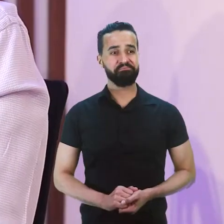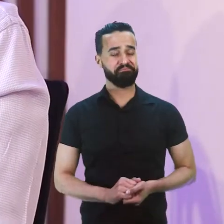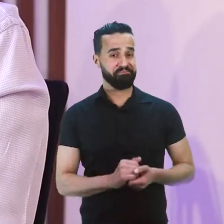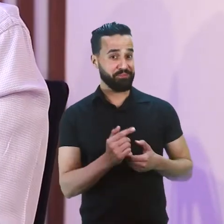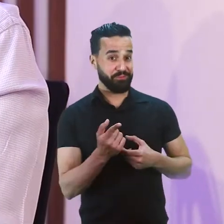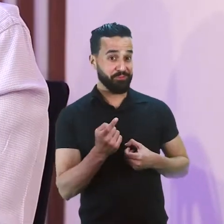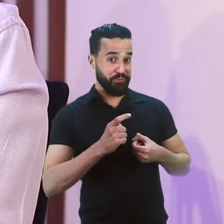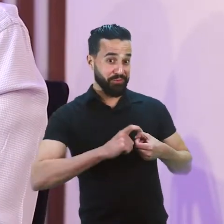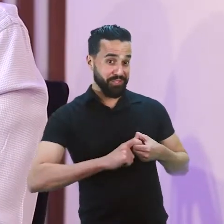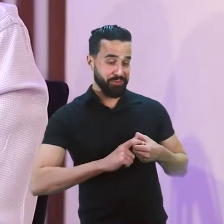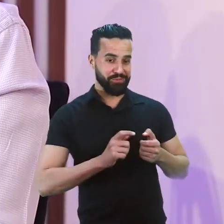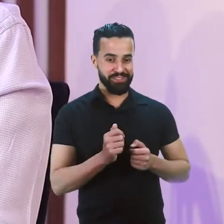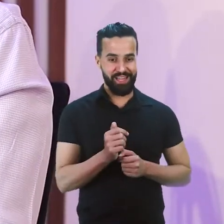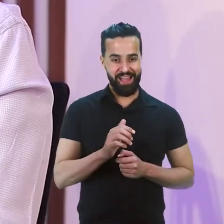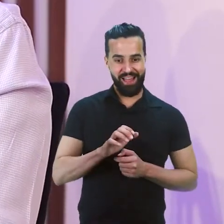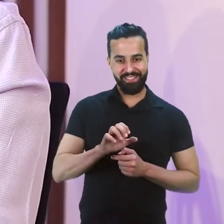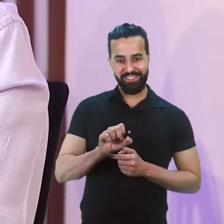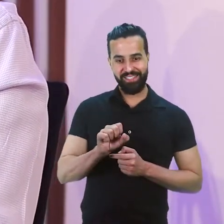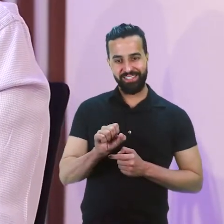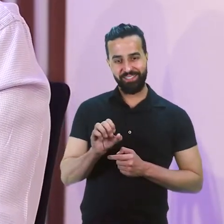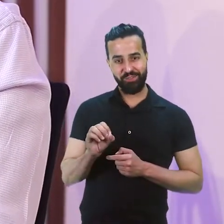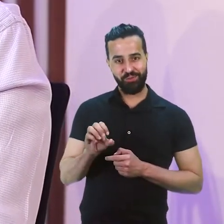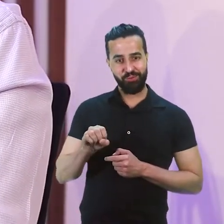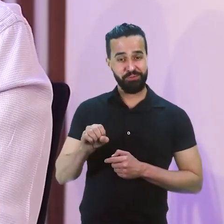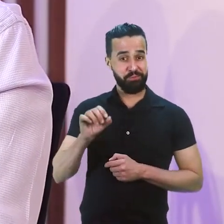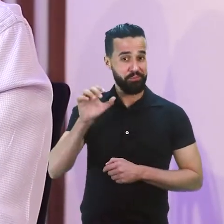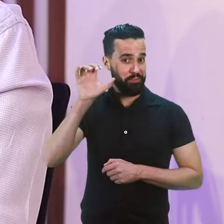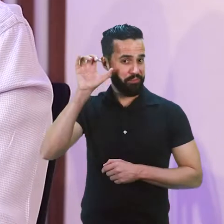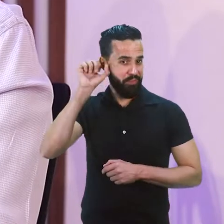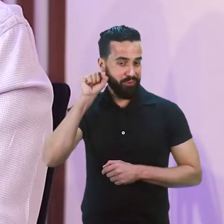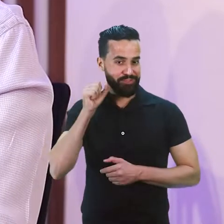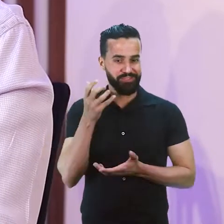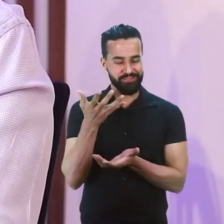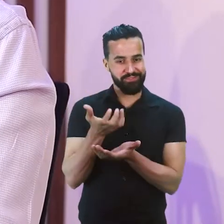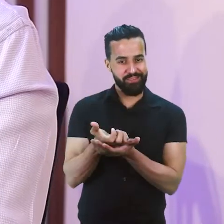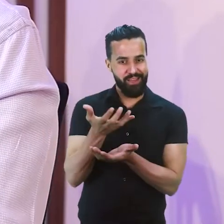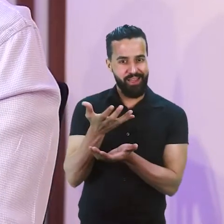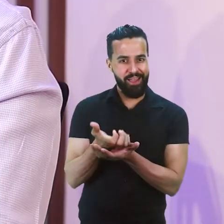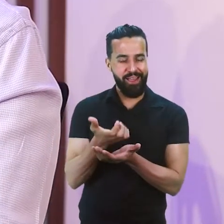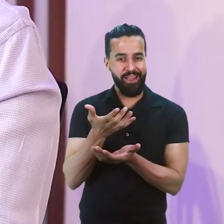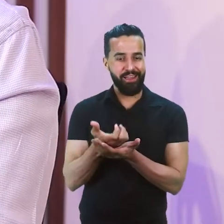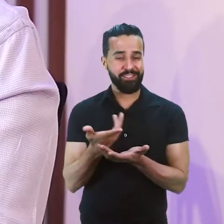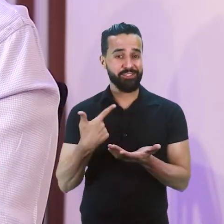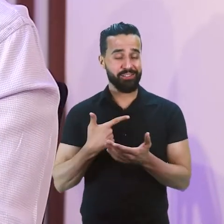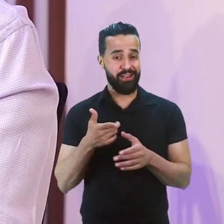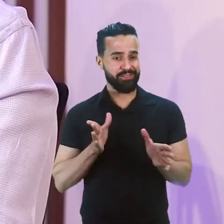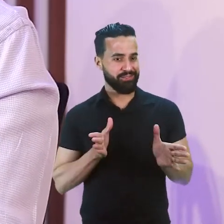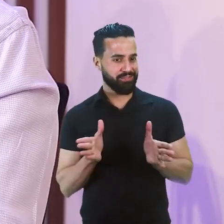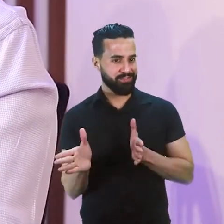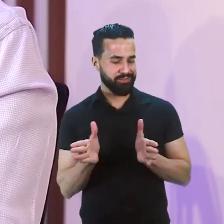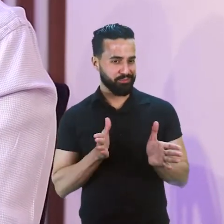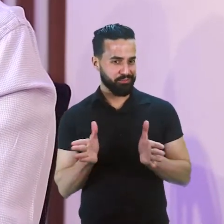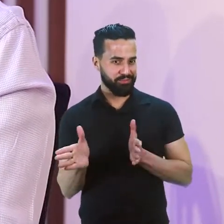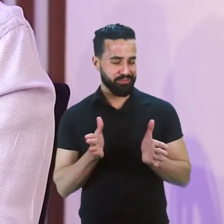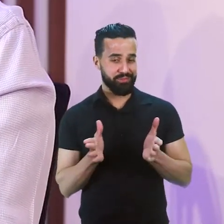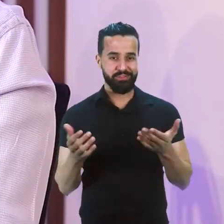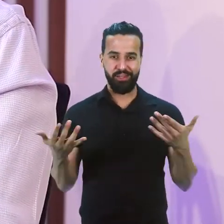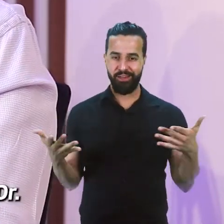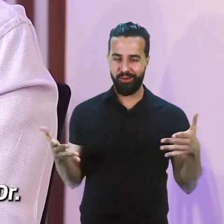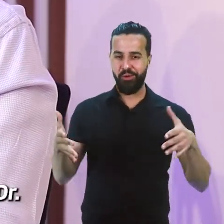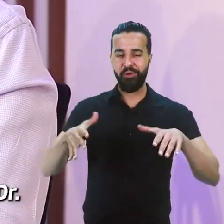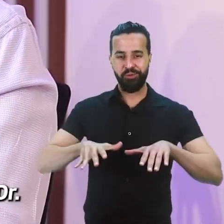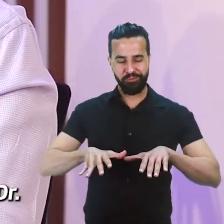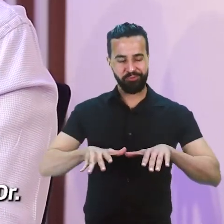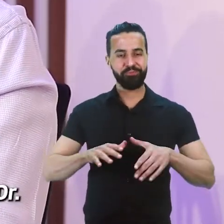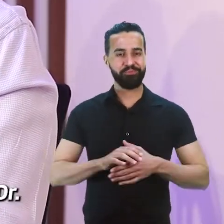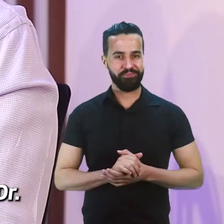Voltamos com Acessos Podcast, o seu canal de diversidade, acessibilidade e inclusão. E